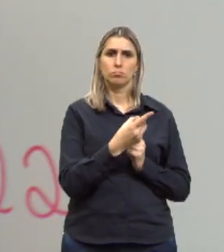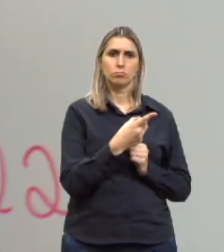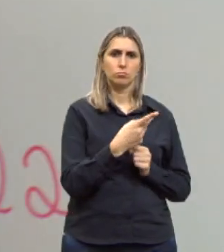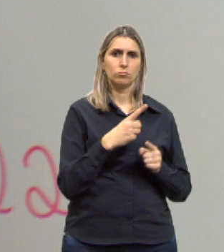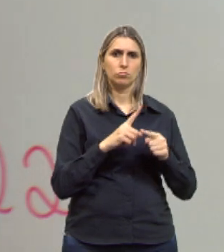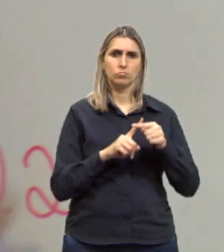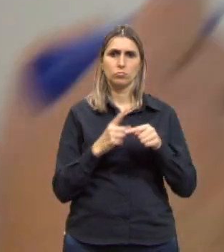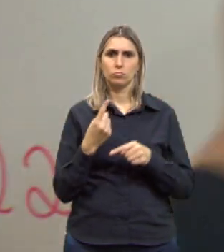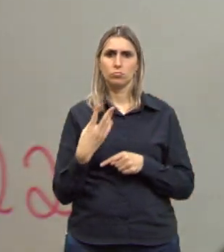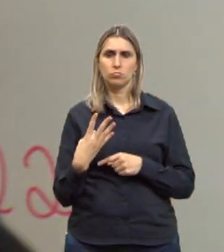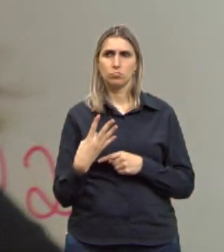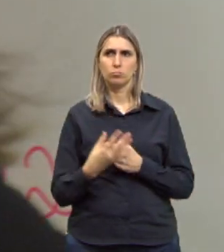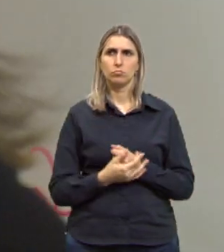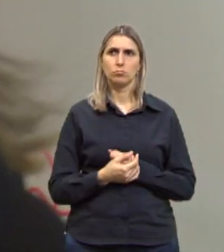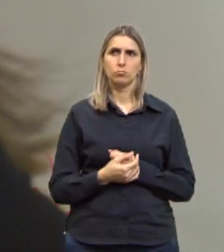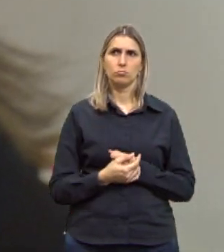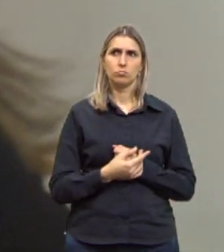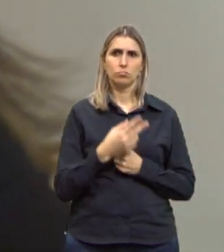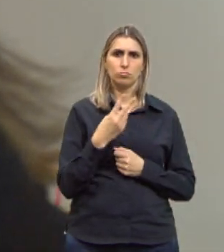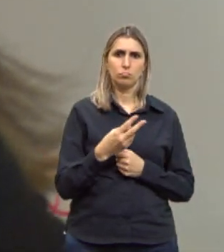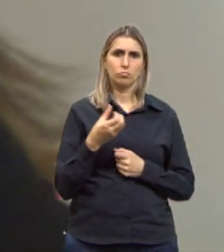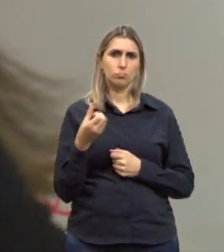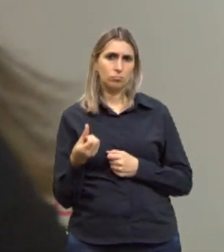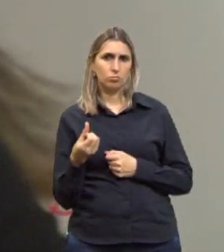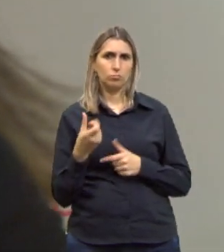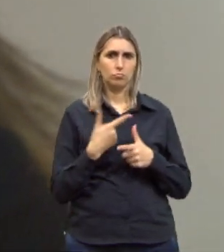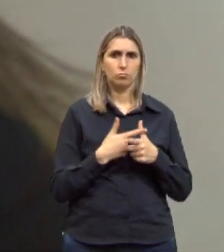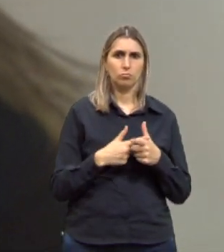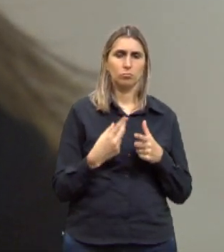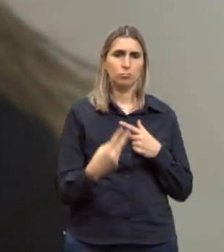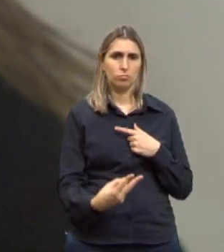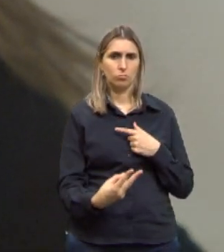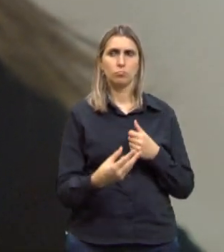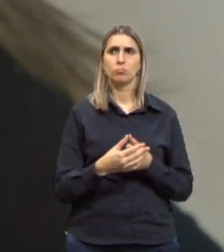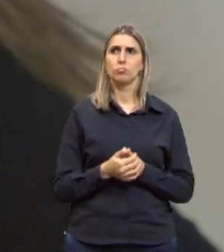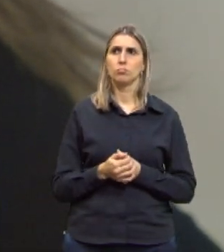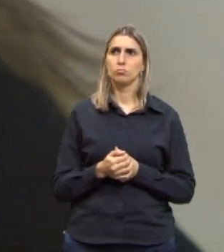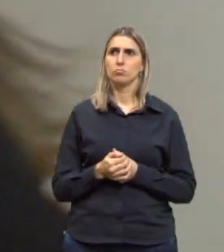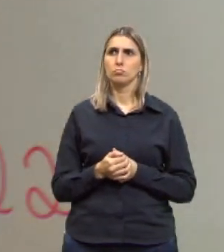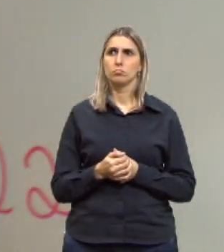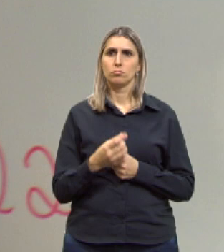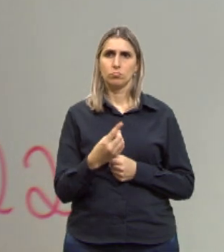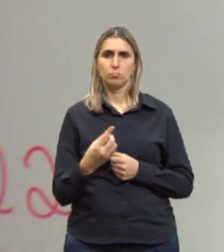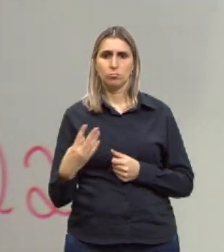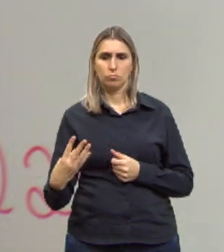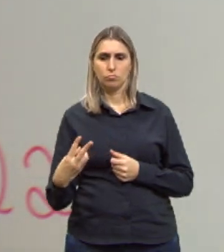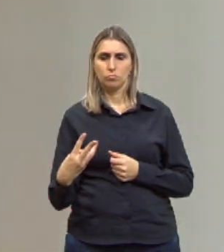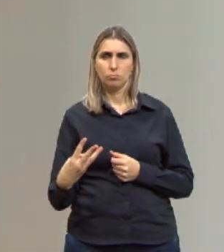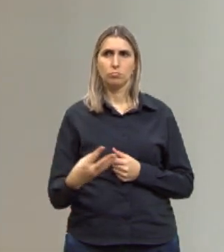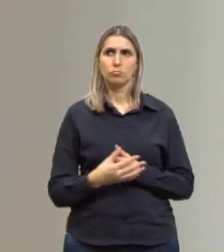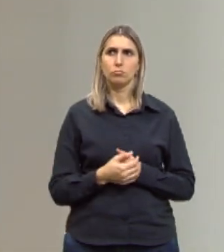12 mais 14, 26. Dividido por 2, 13.